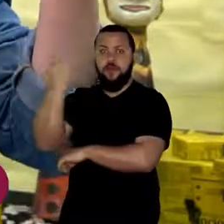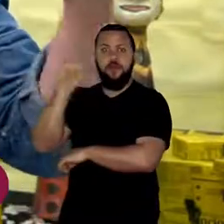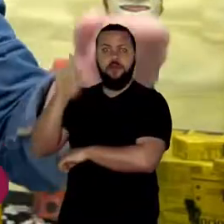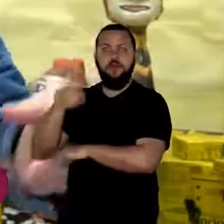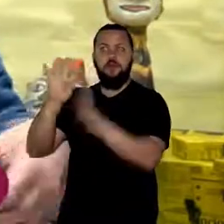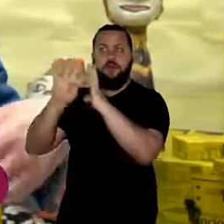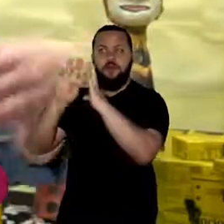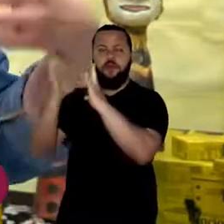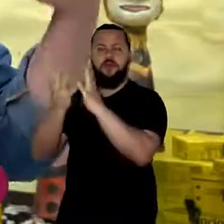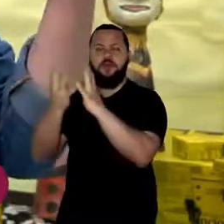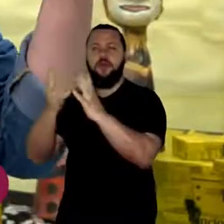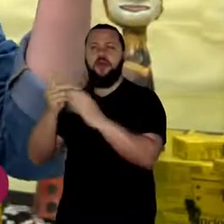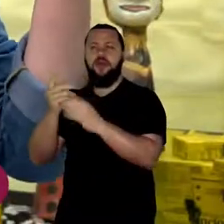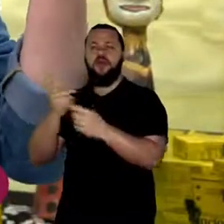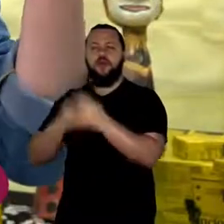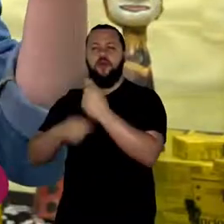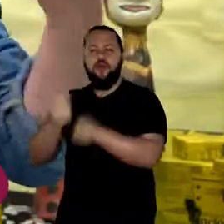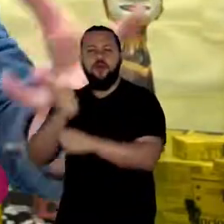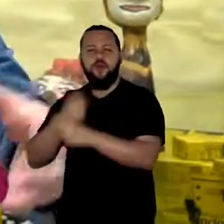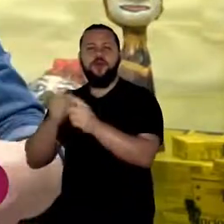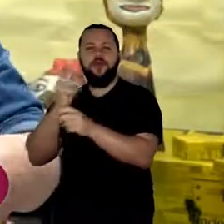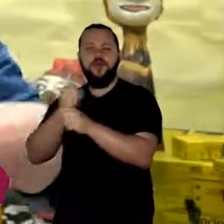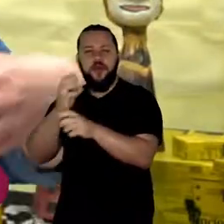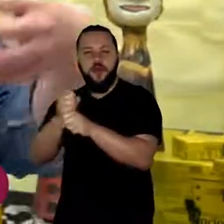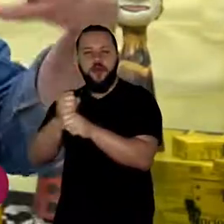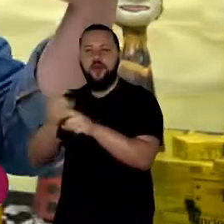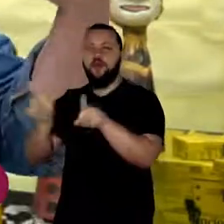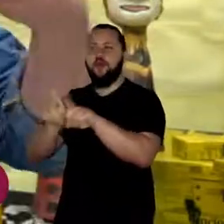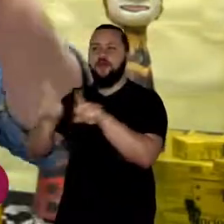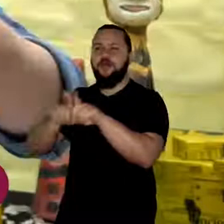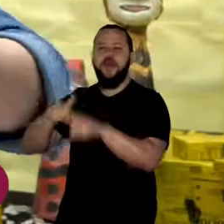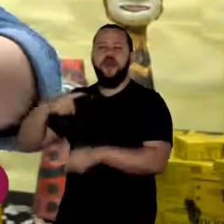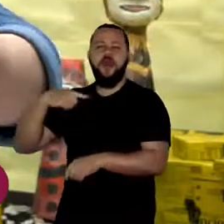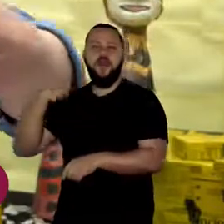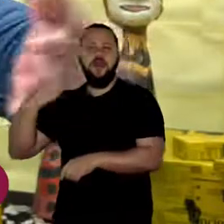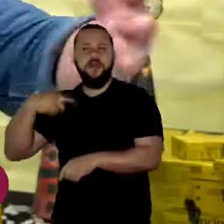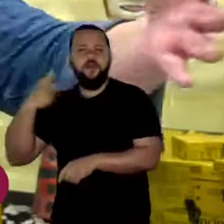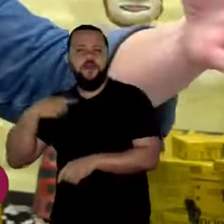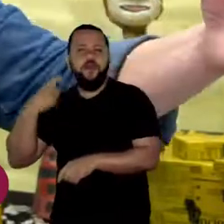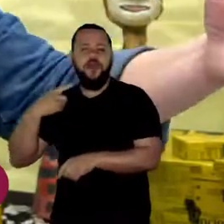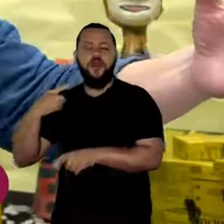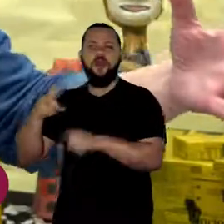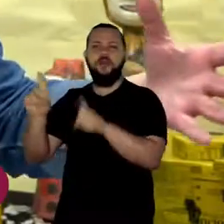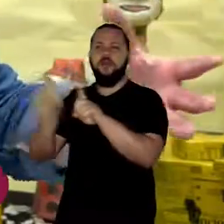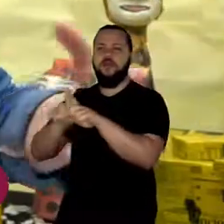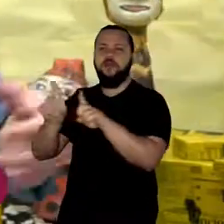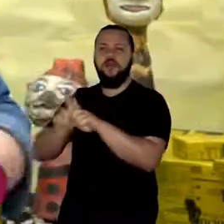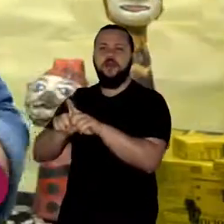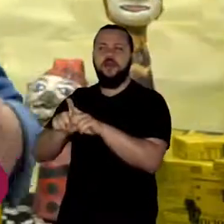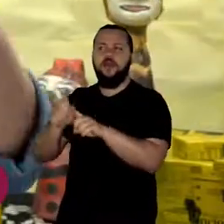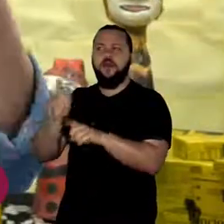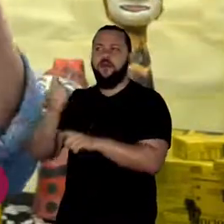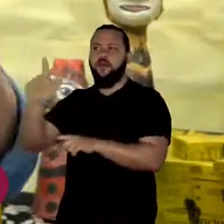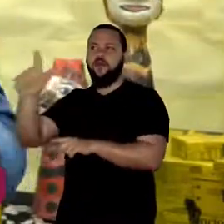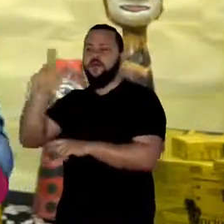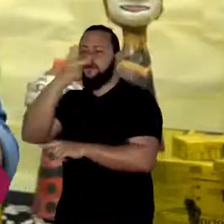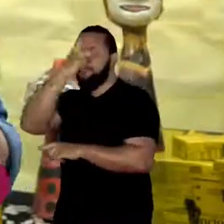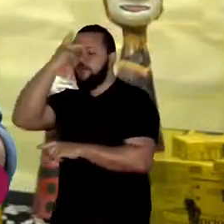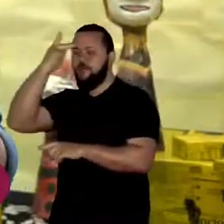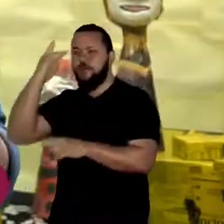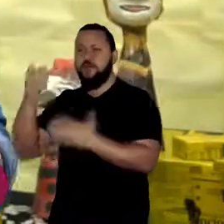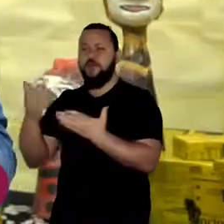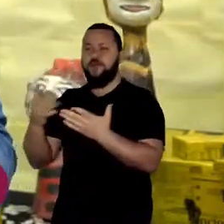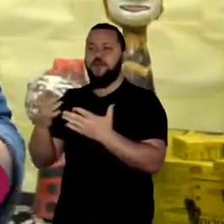da contabilidade, do escritório de advocacia e todo o pessoal que faz o funcionamento aqui da casa. Então, isso é